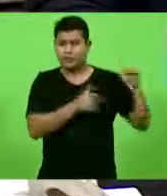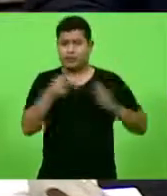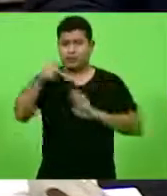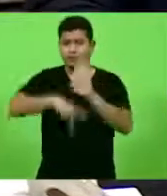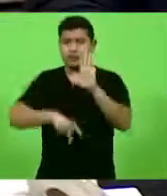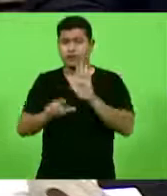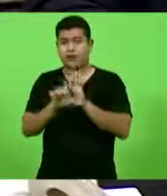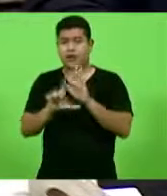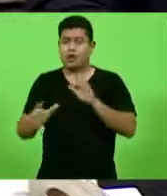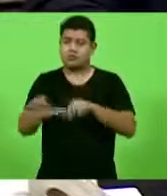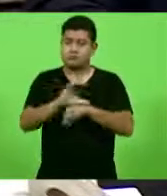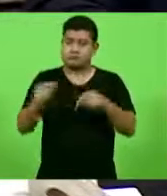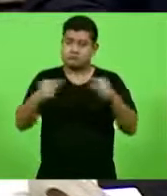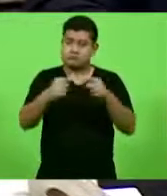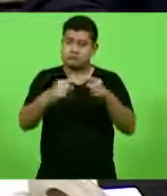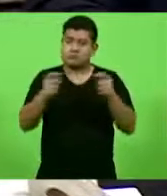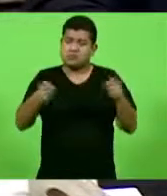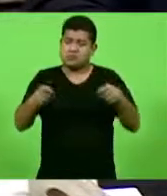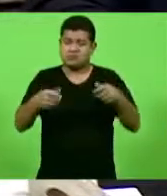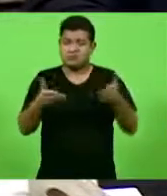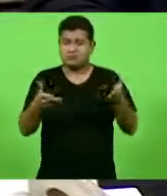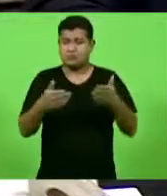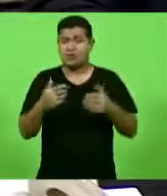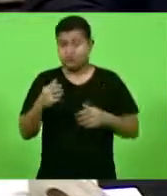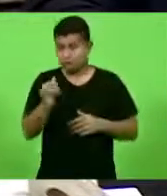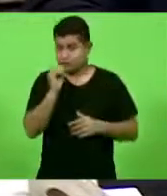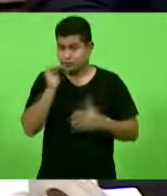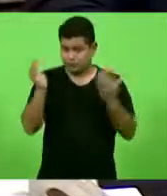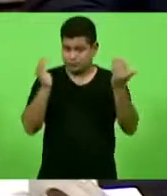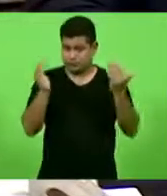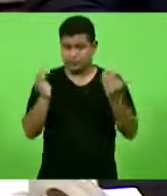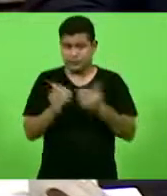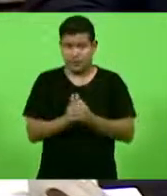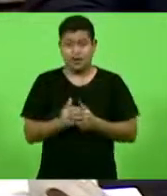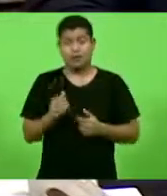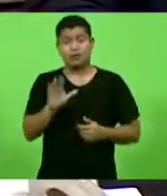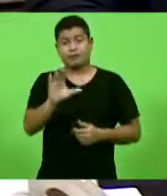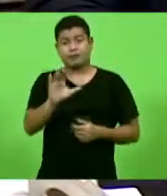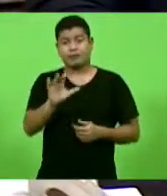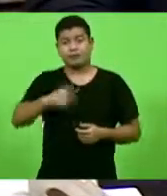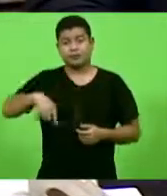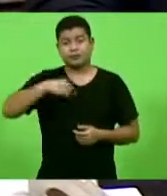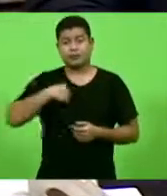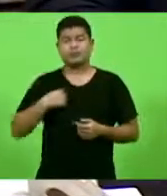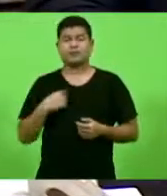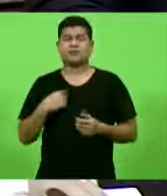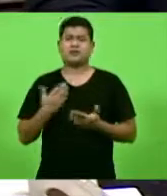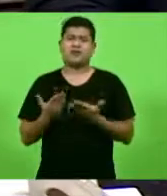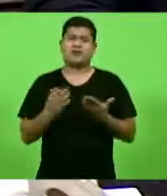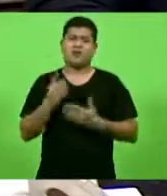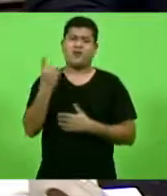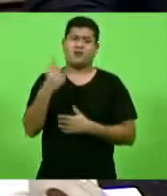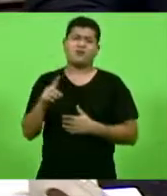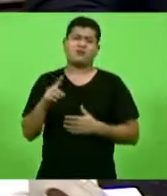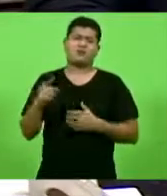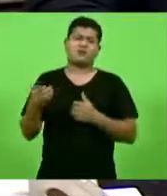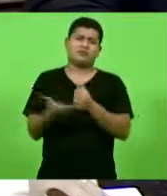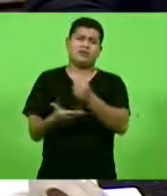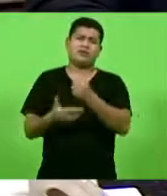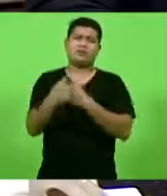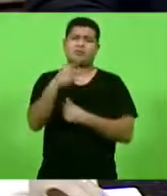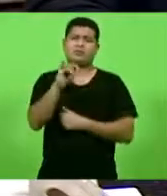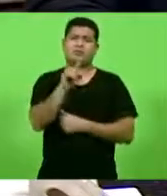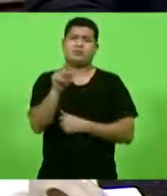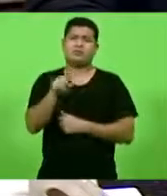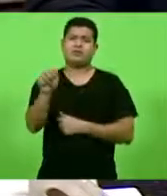seja inconstitucional o que ele é, mas, mesmo assim, senhores... Nós estamos nos últimos lugares do PISA. Estamos